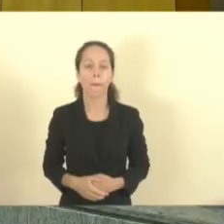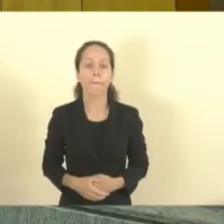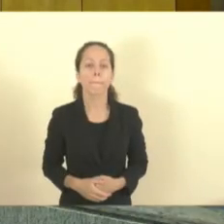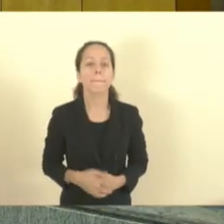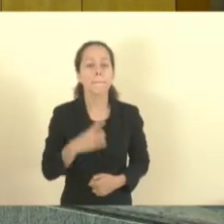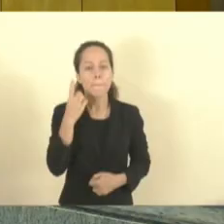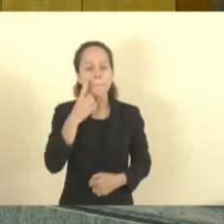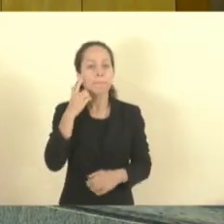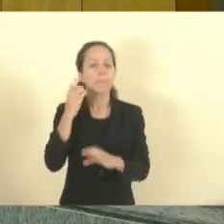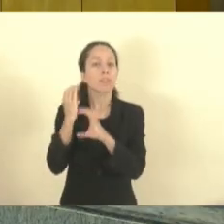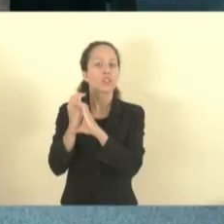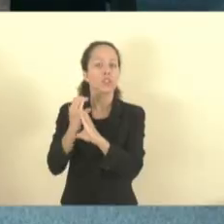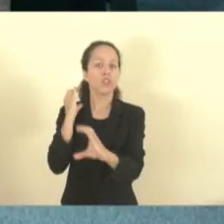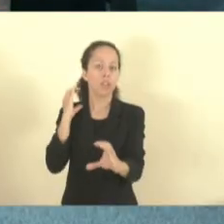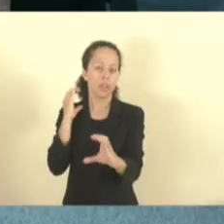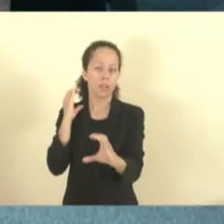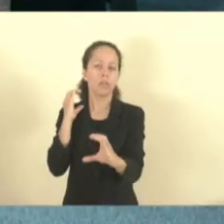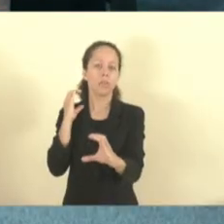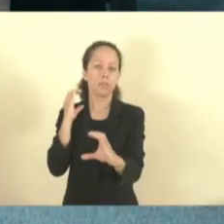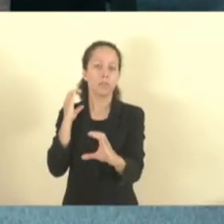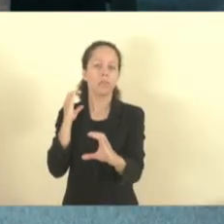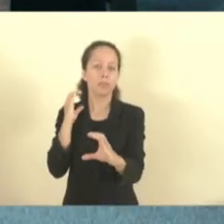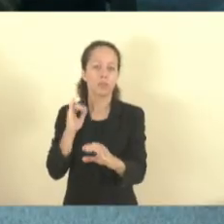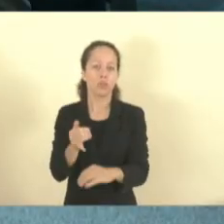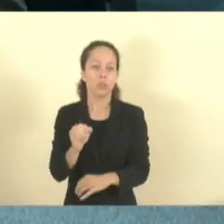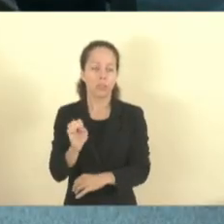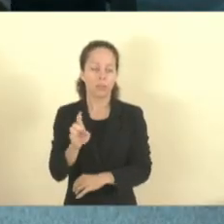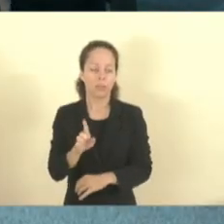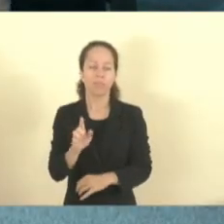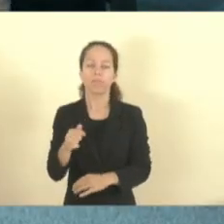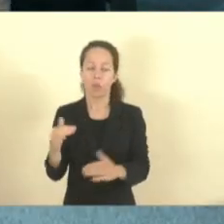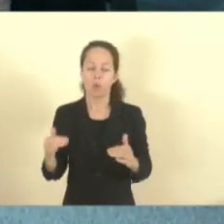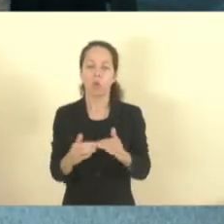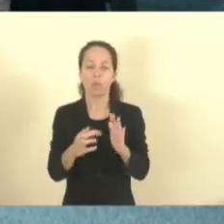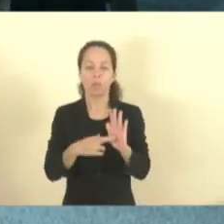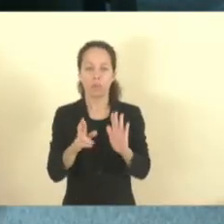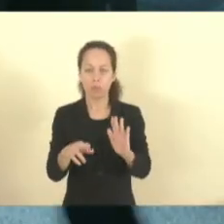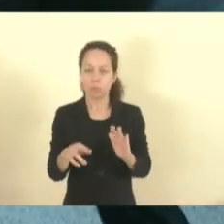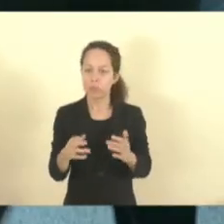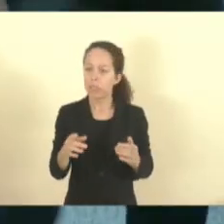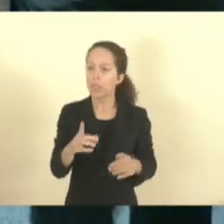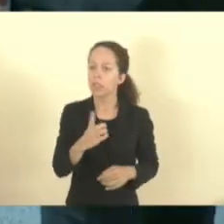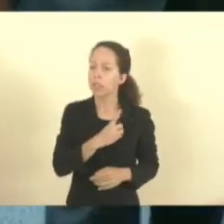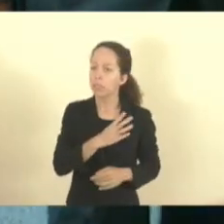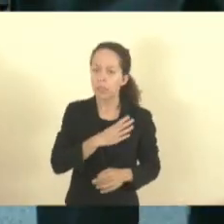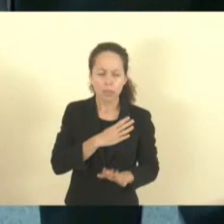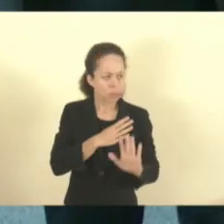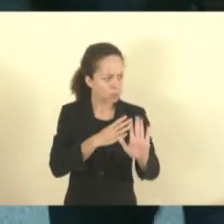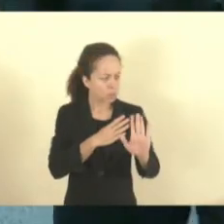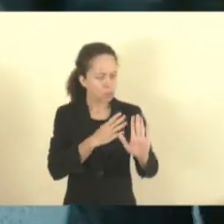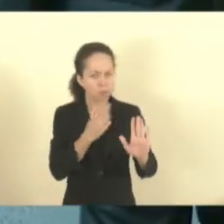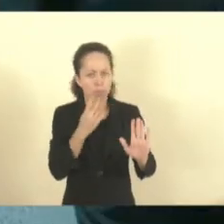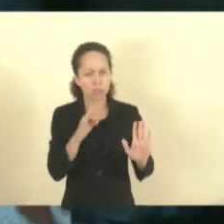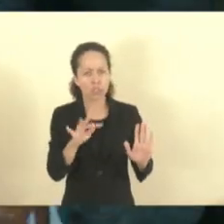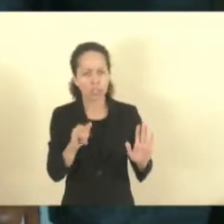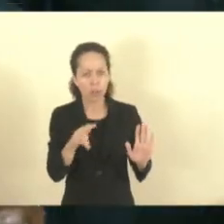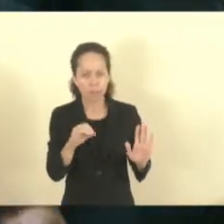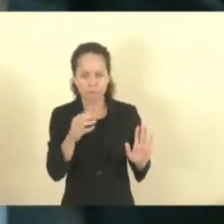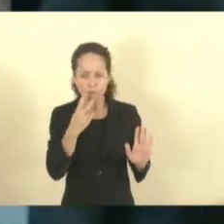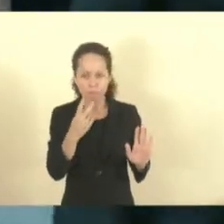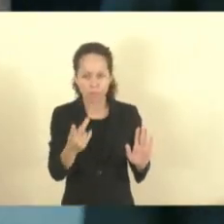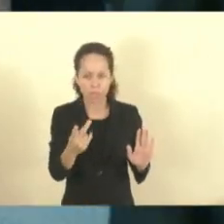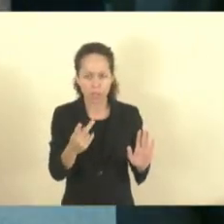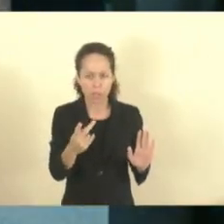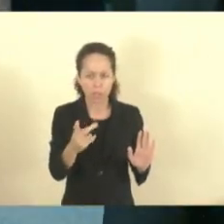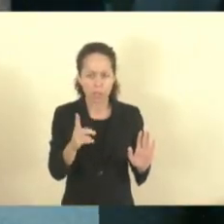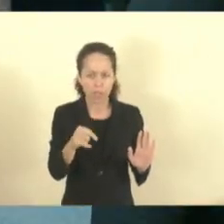Deputado Engenheiro José Esmeraldo. Com o relator, deputado delegado Danilo Baiense, está presidindo. Tiago, é o 2, mas está valendo como se fosse